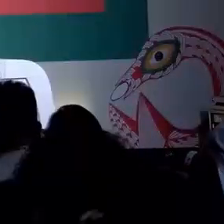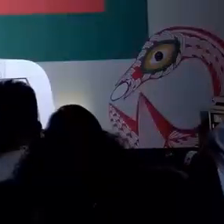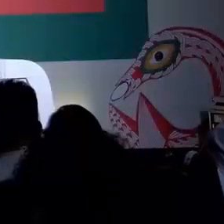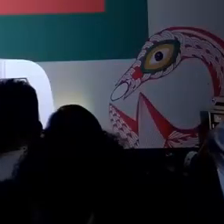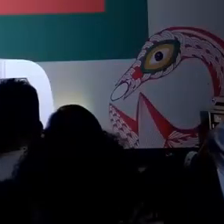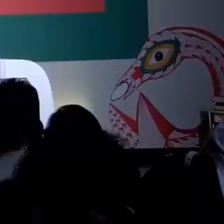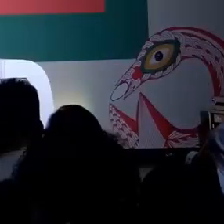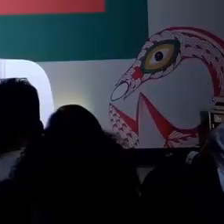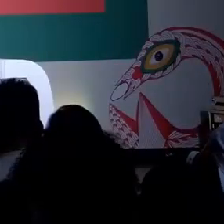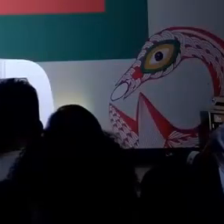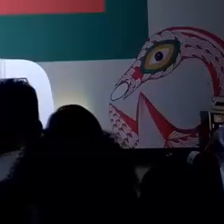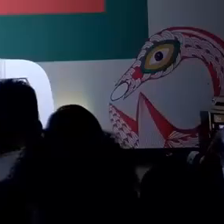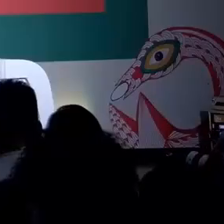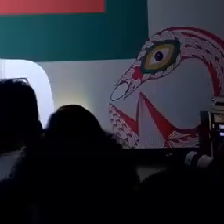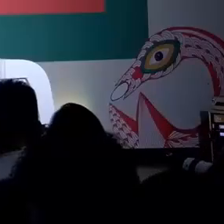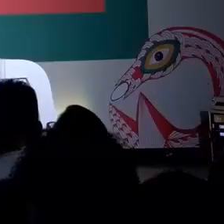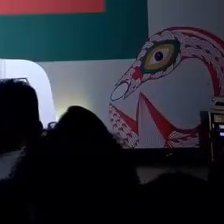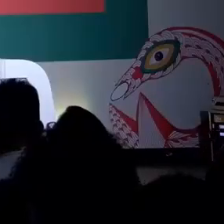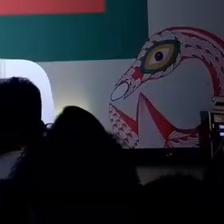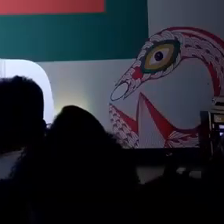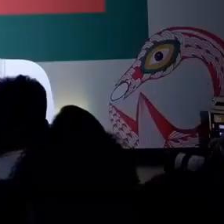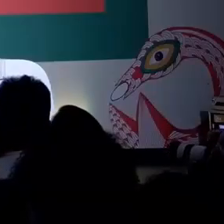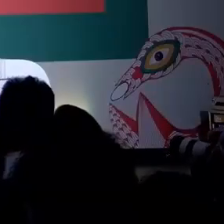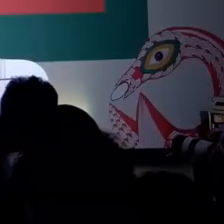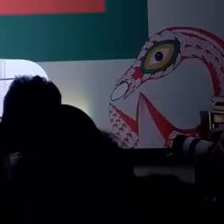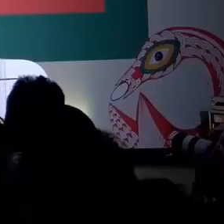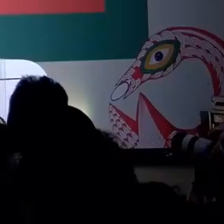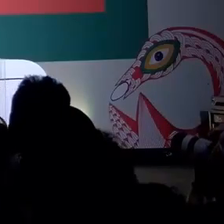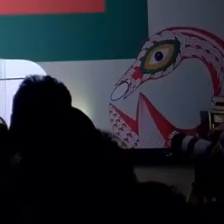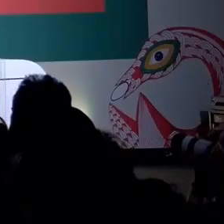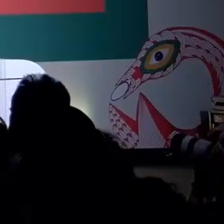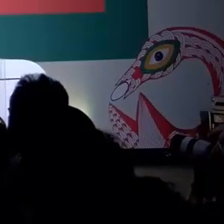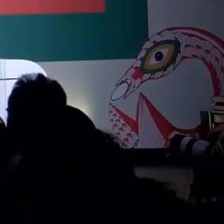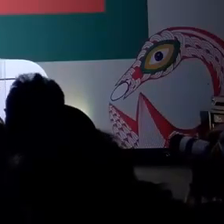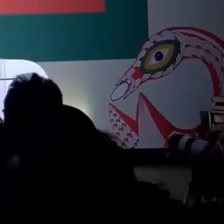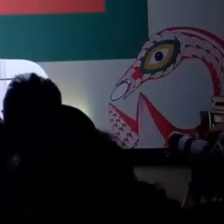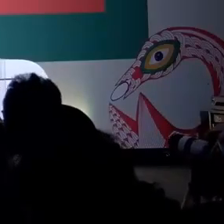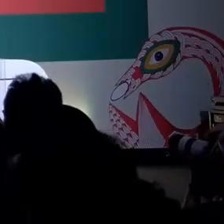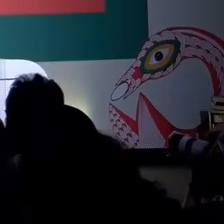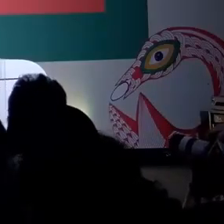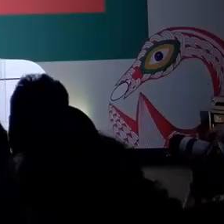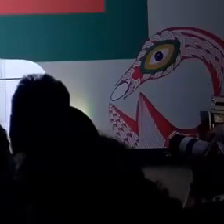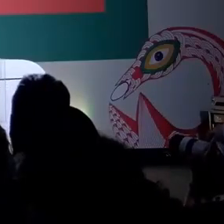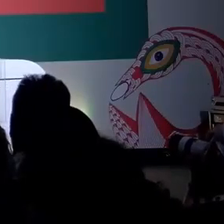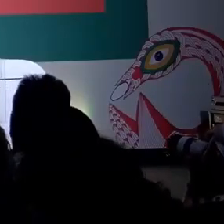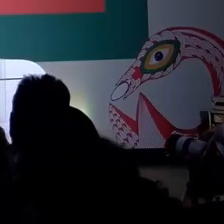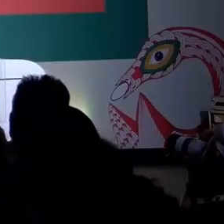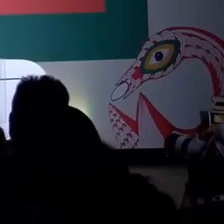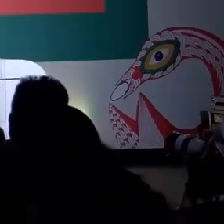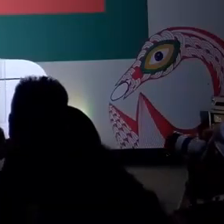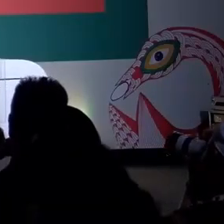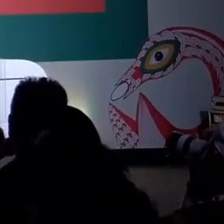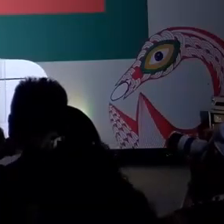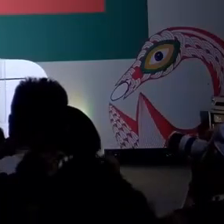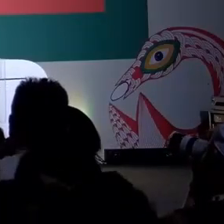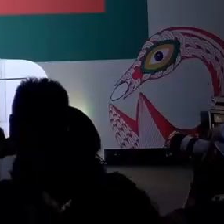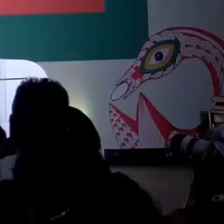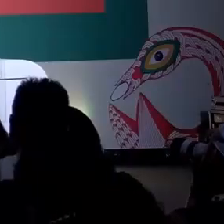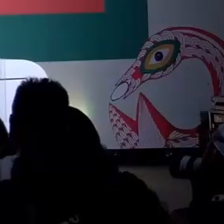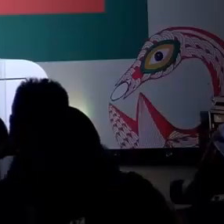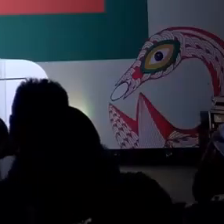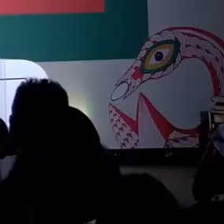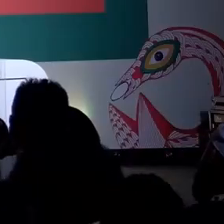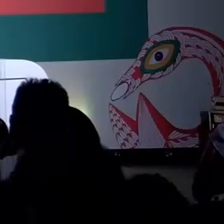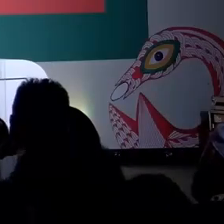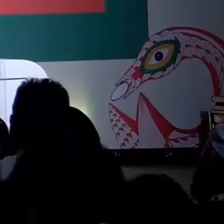fico o possui tempo uma todo longa querendo mesa ocupar o branca, lugar dele, os não. convidados se Porque o assentam Afonso detrás teve uma dela, emergência de e não frente ao pôde vir. lugar que cada um E se me pediu assenta, pra colado na mesa